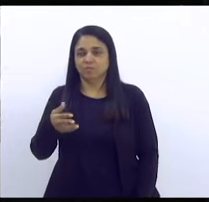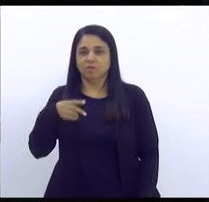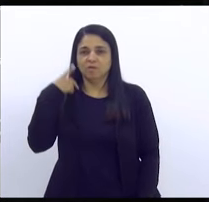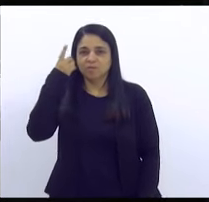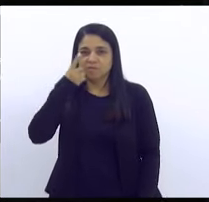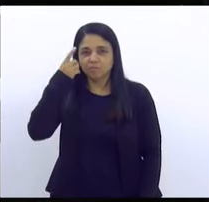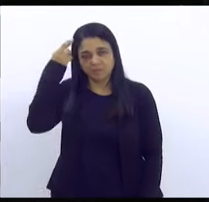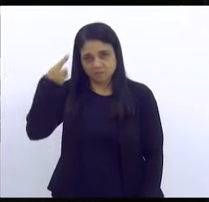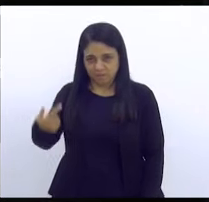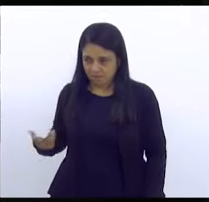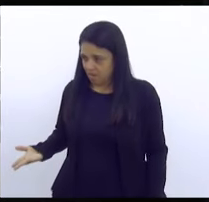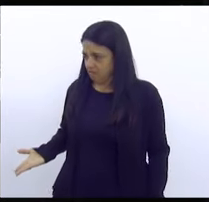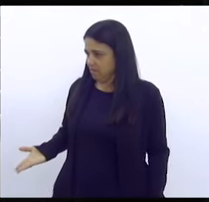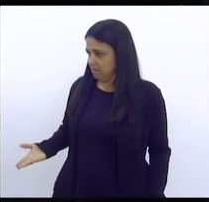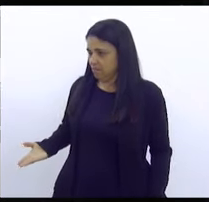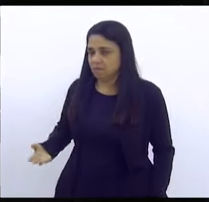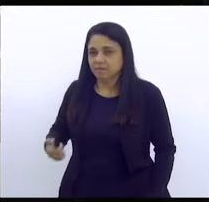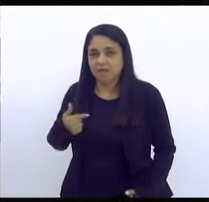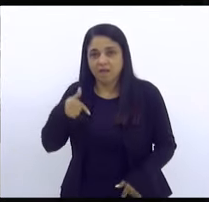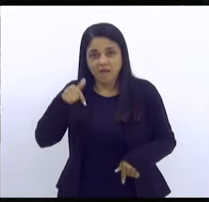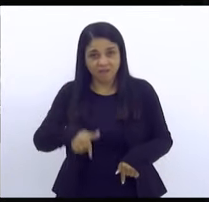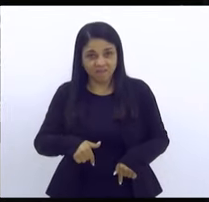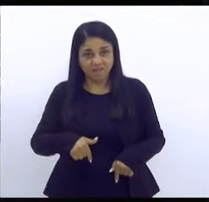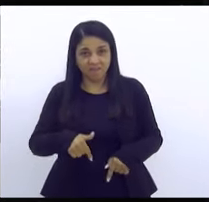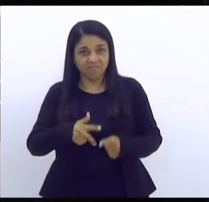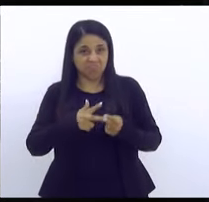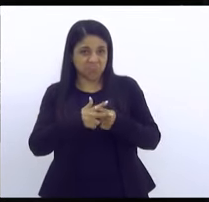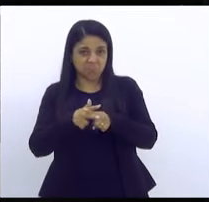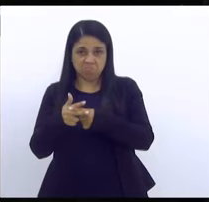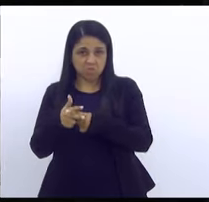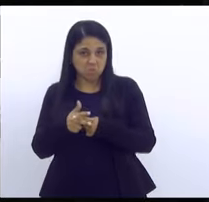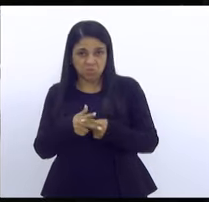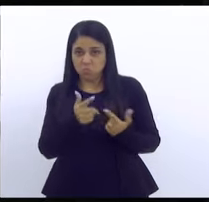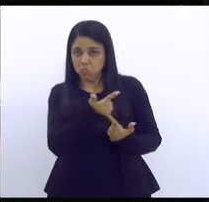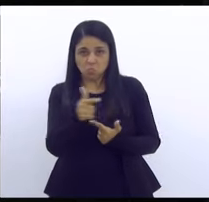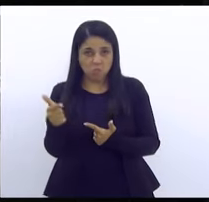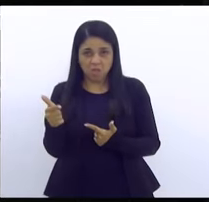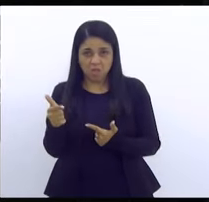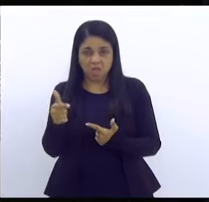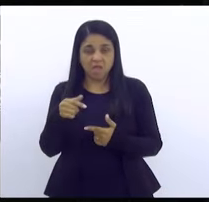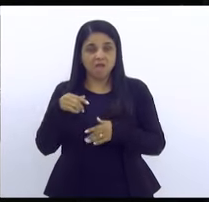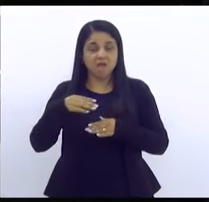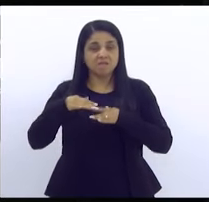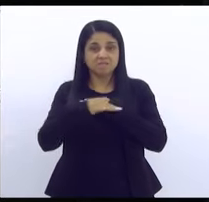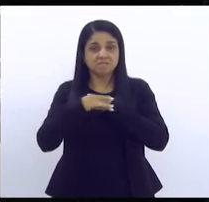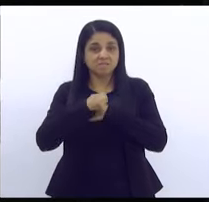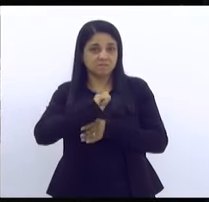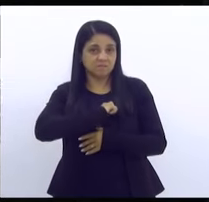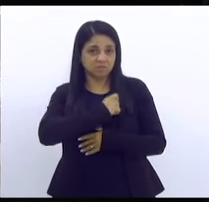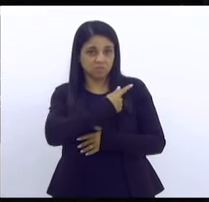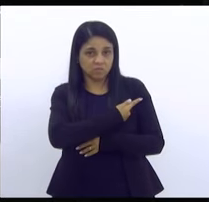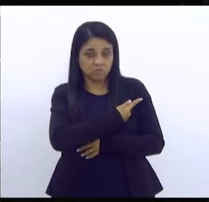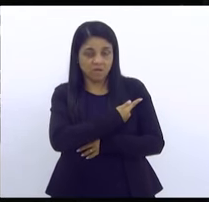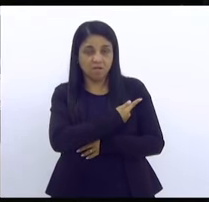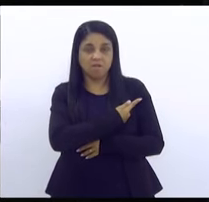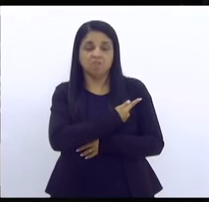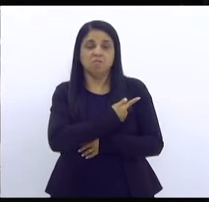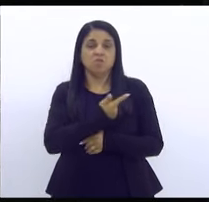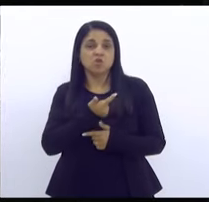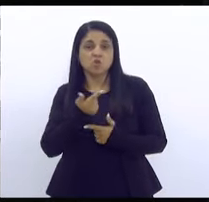Souza. Enquanto aqui nem a manutenção é feita, a cidade de São Gonçalo, mas não só São Gonçalo,